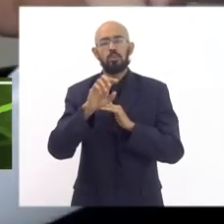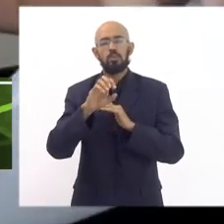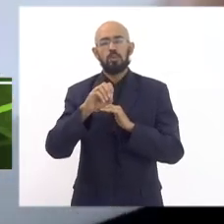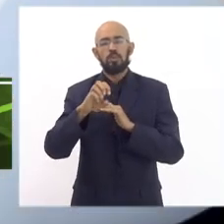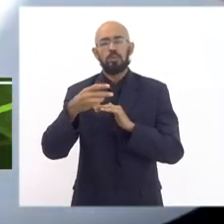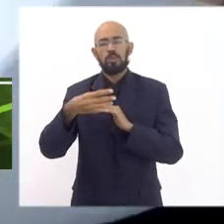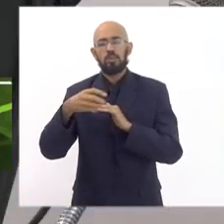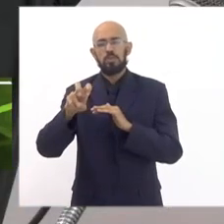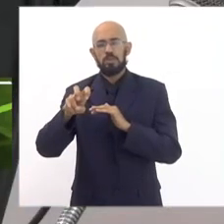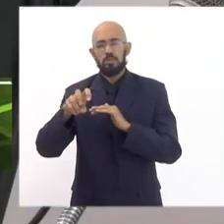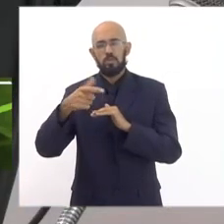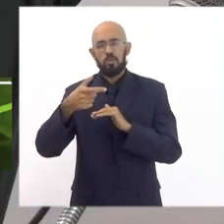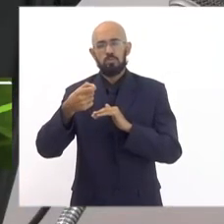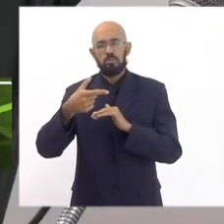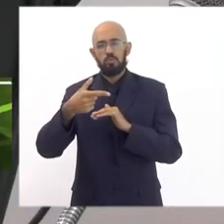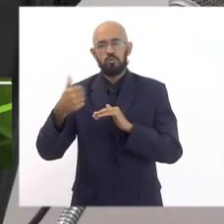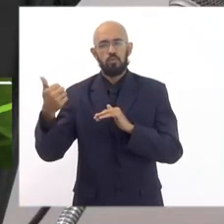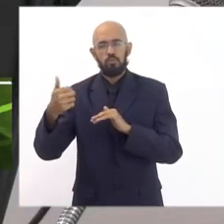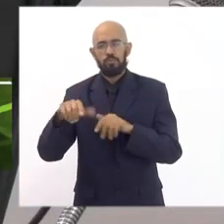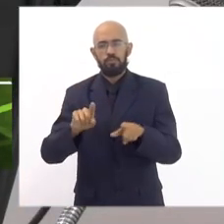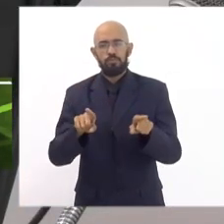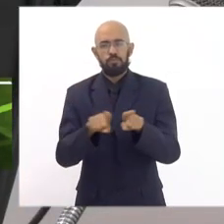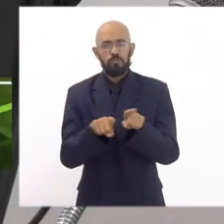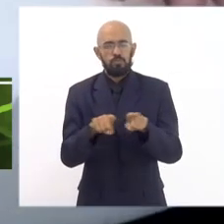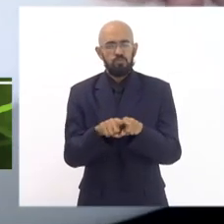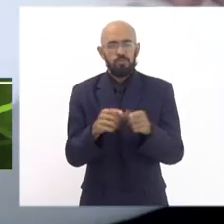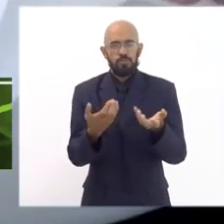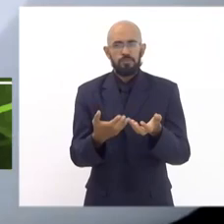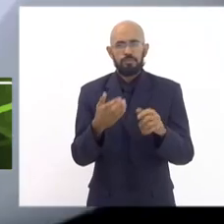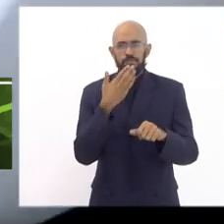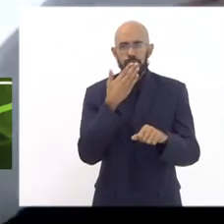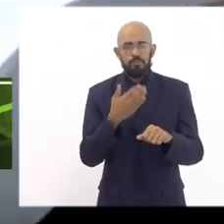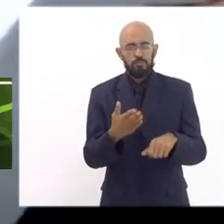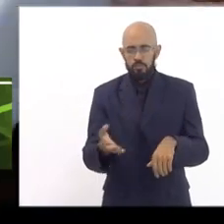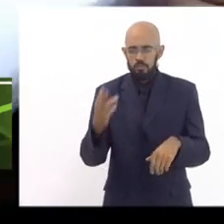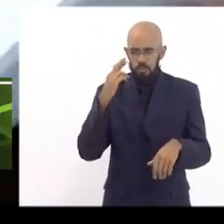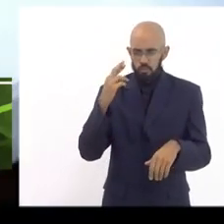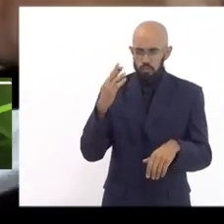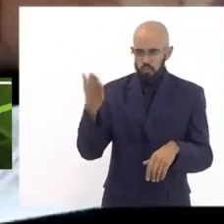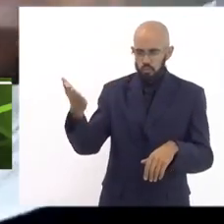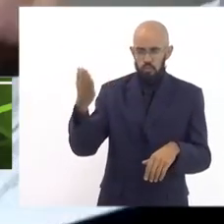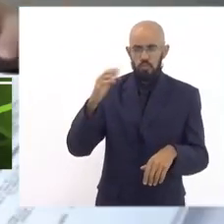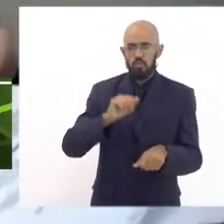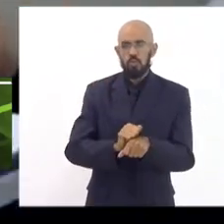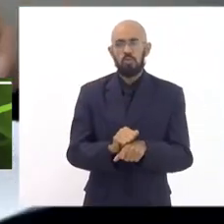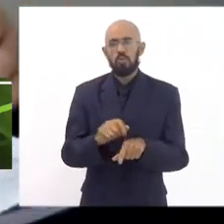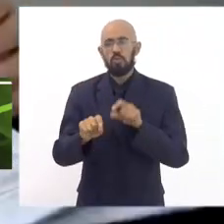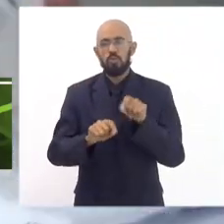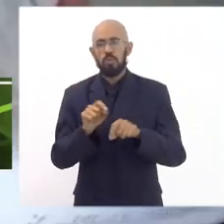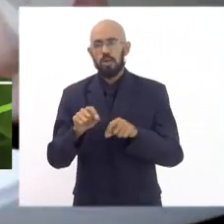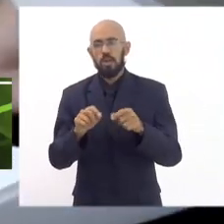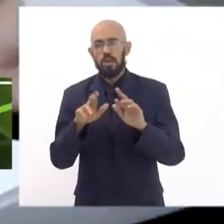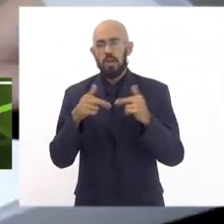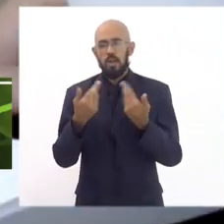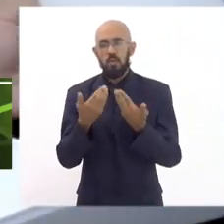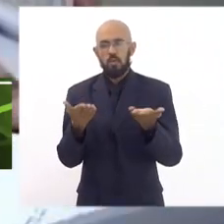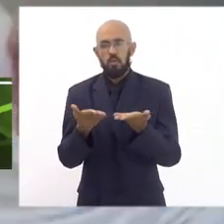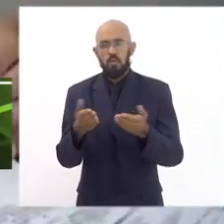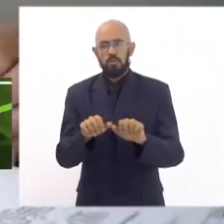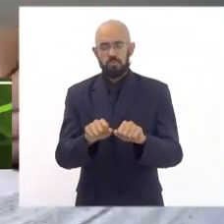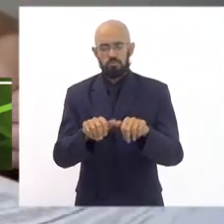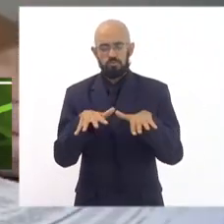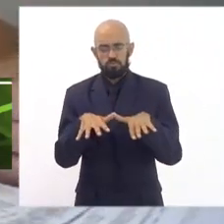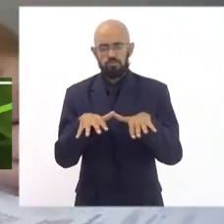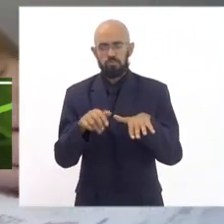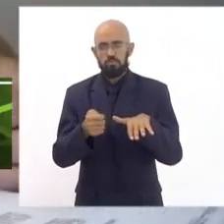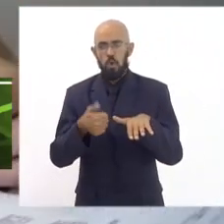concedido, deputado Valdec. Também queria solicitar a Vossa Excelência, porque a nossa reunião hoje está com quórum baixo, se a